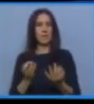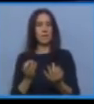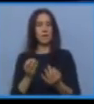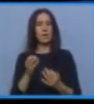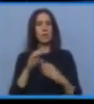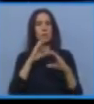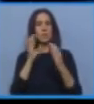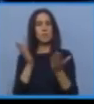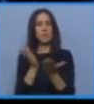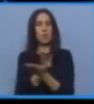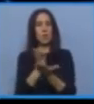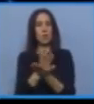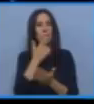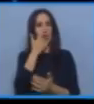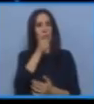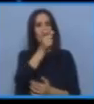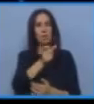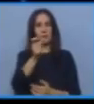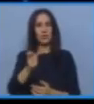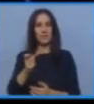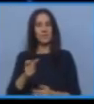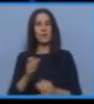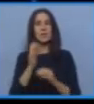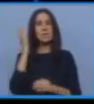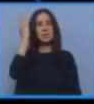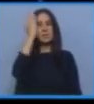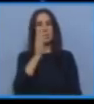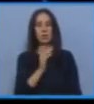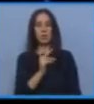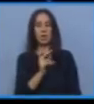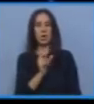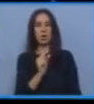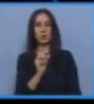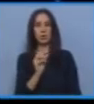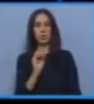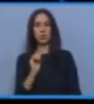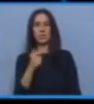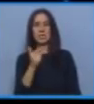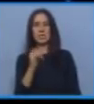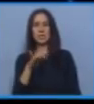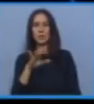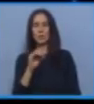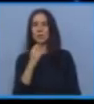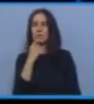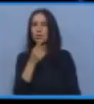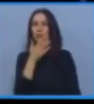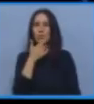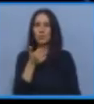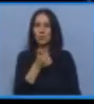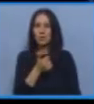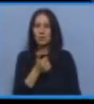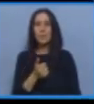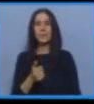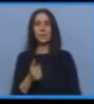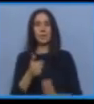comunica aos humanos. O Santo Agostinho diz isto de uma forma muito bonita, afirmando no